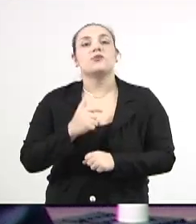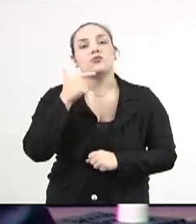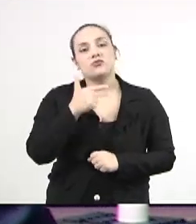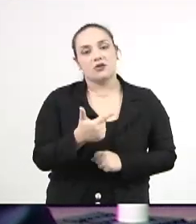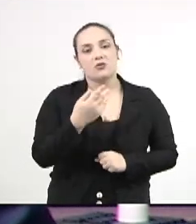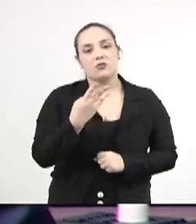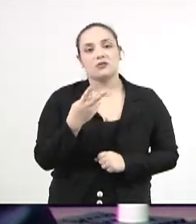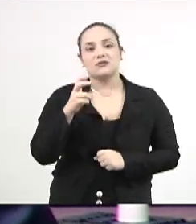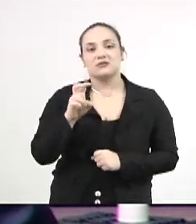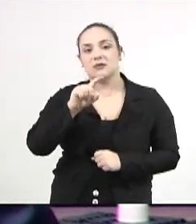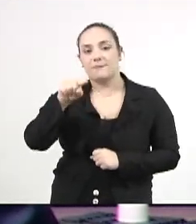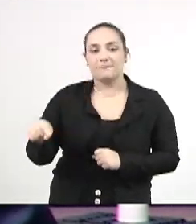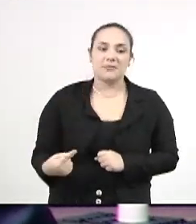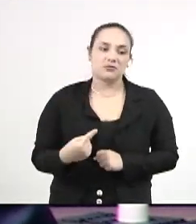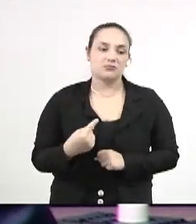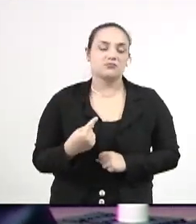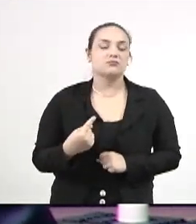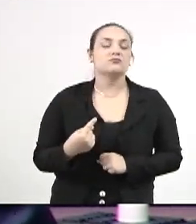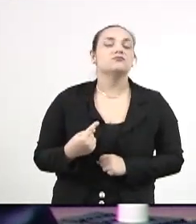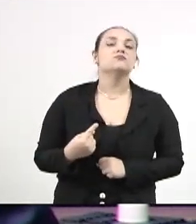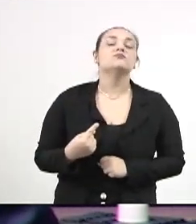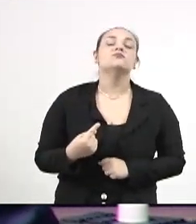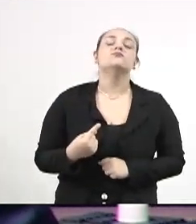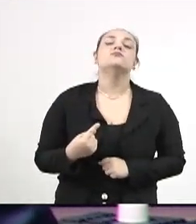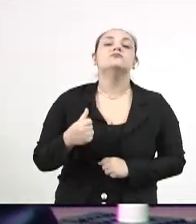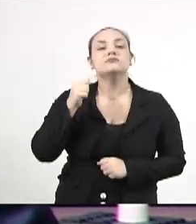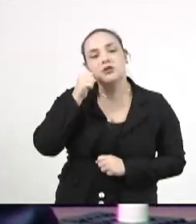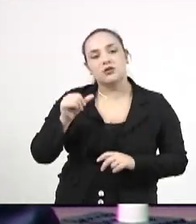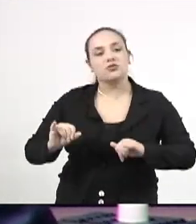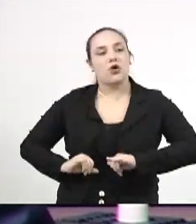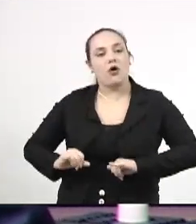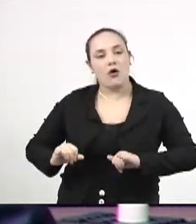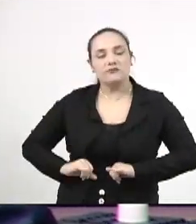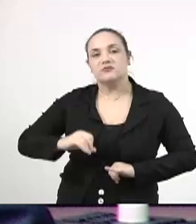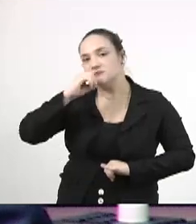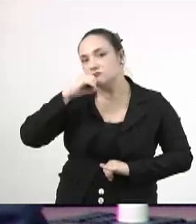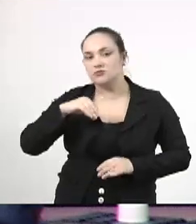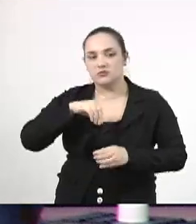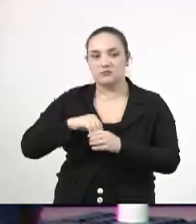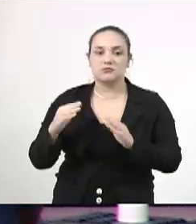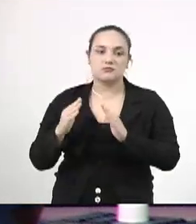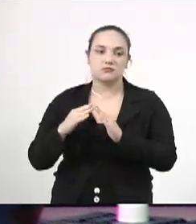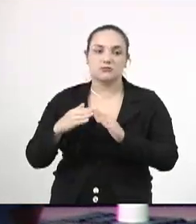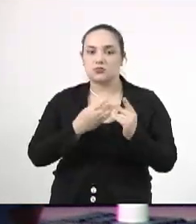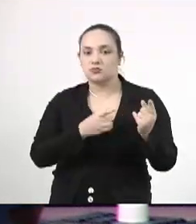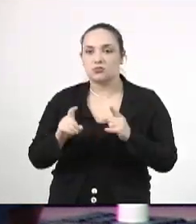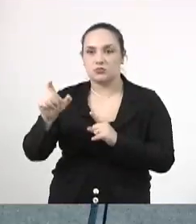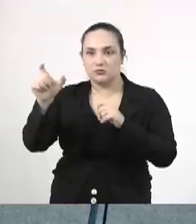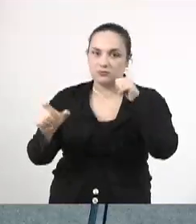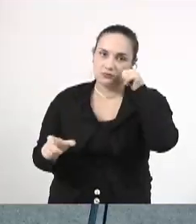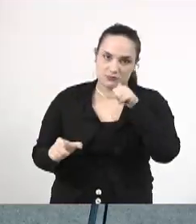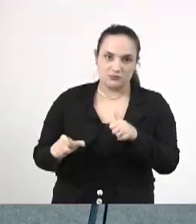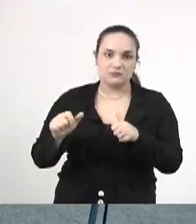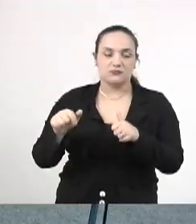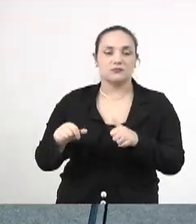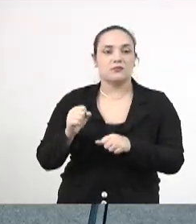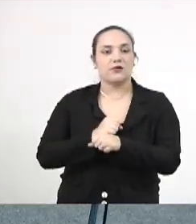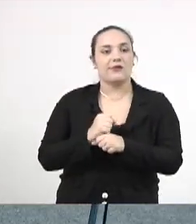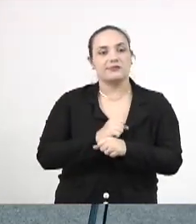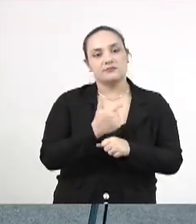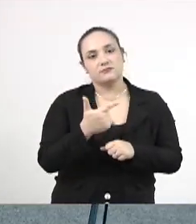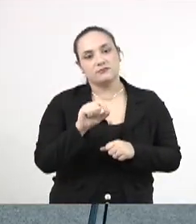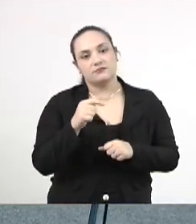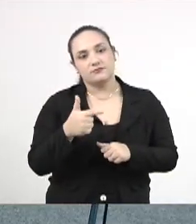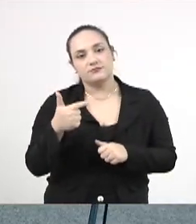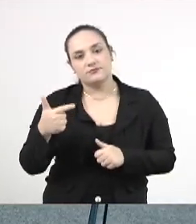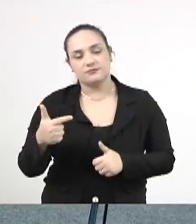245 mil casos de violência doméstica contra as mulheres em